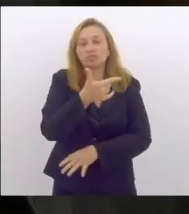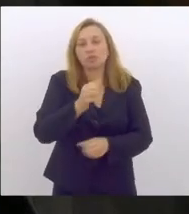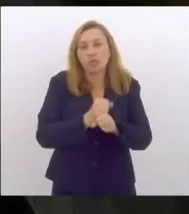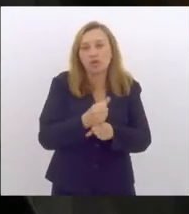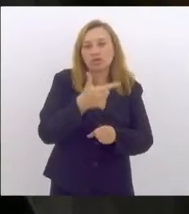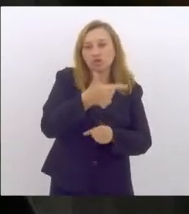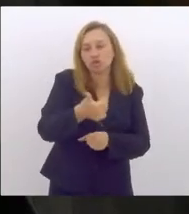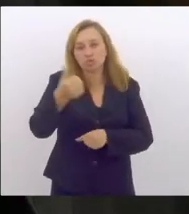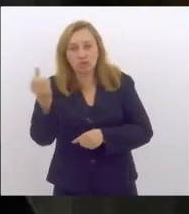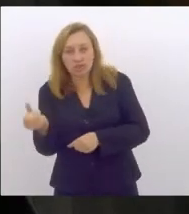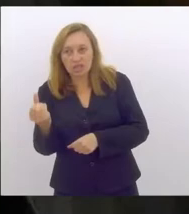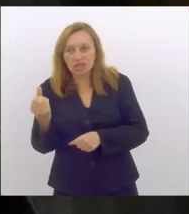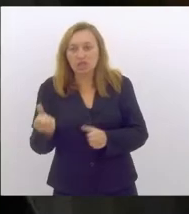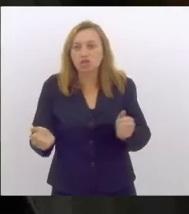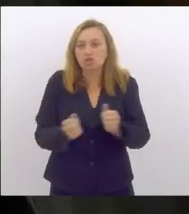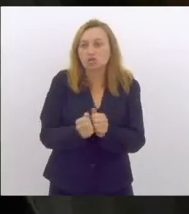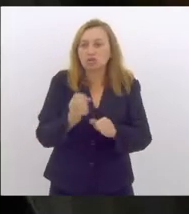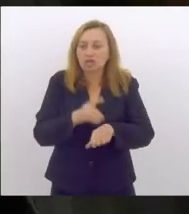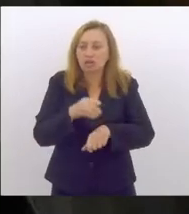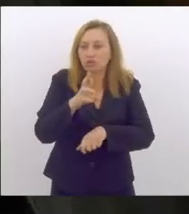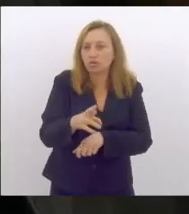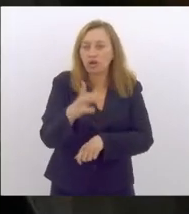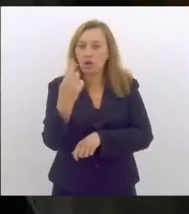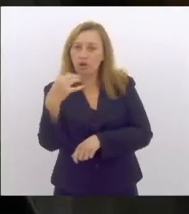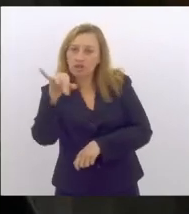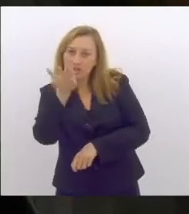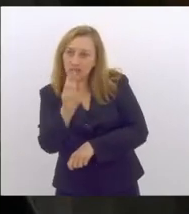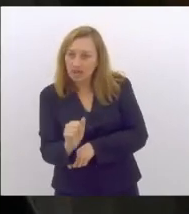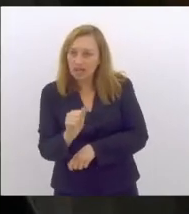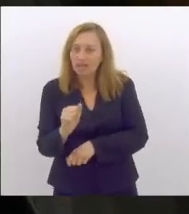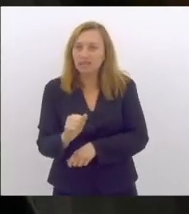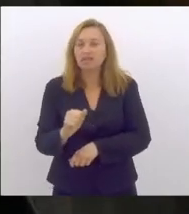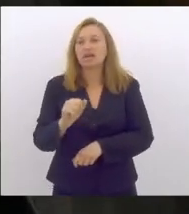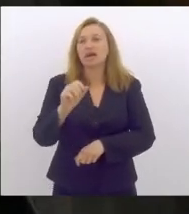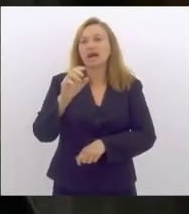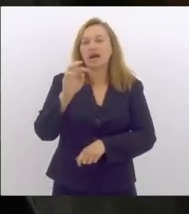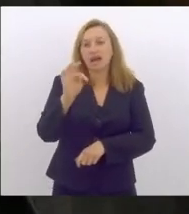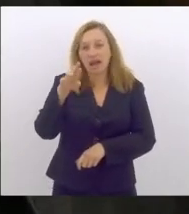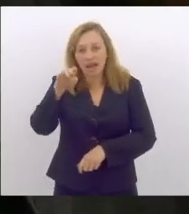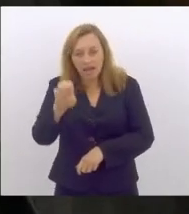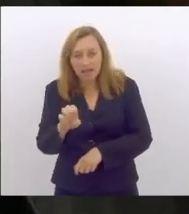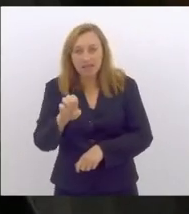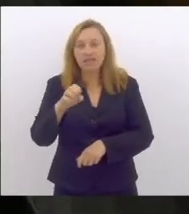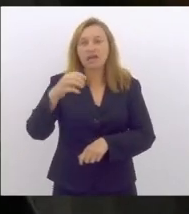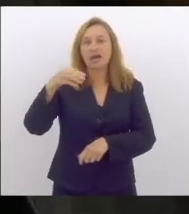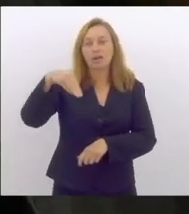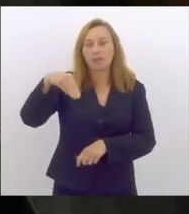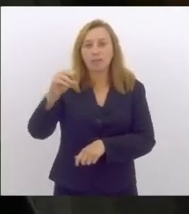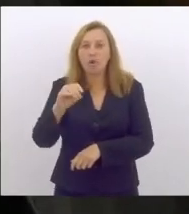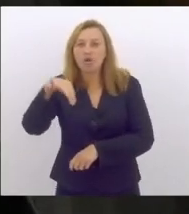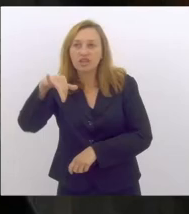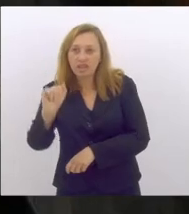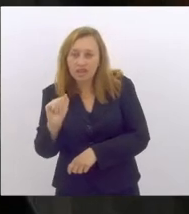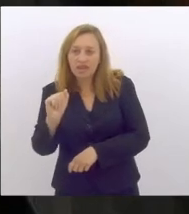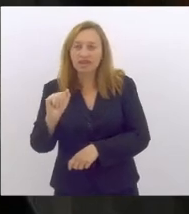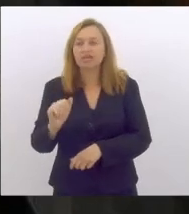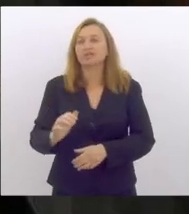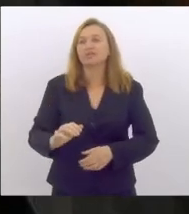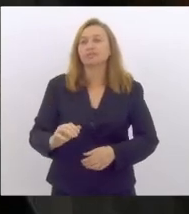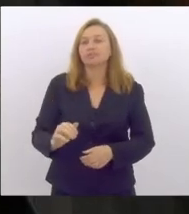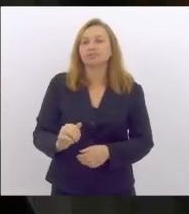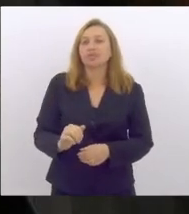ao lado da Doutora Rosa Life ali a tiriba A Mônica é Picanço